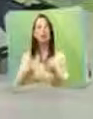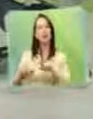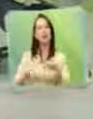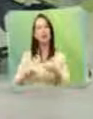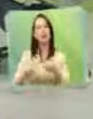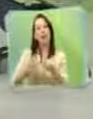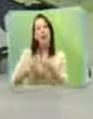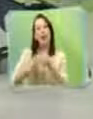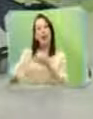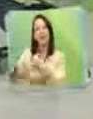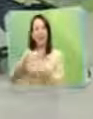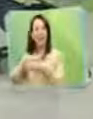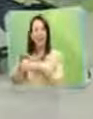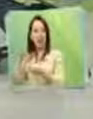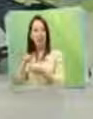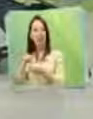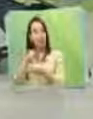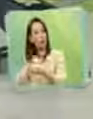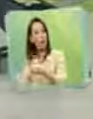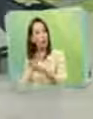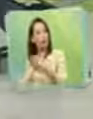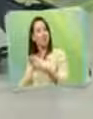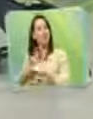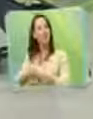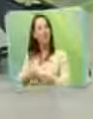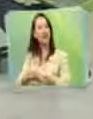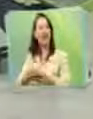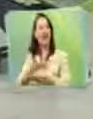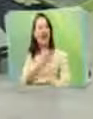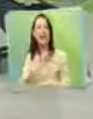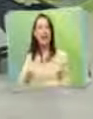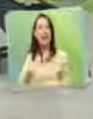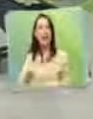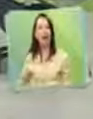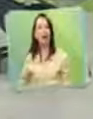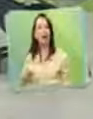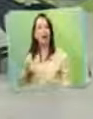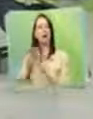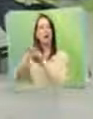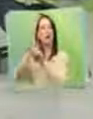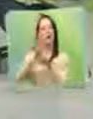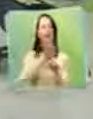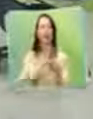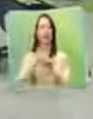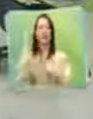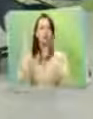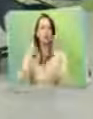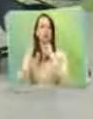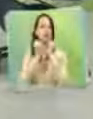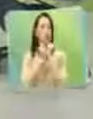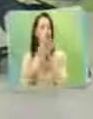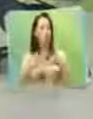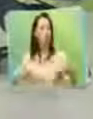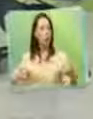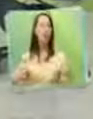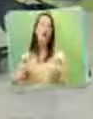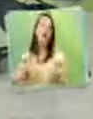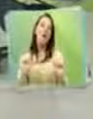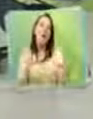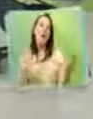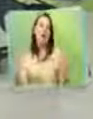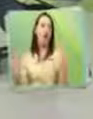no momento da intervenção mais efetiva do Estado na industrialização, na urbanização, também